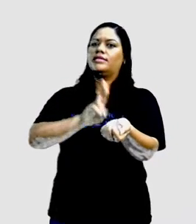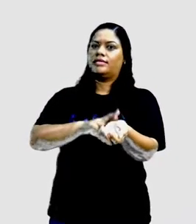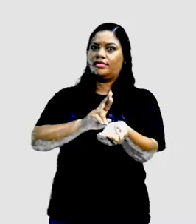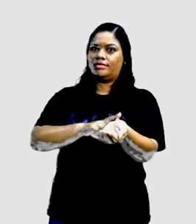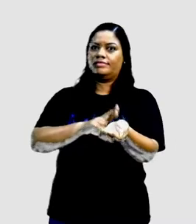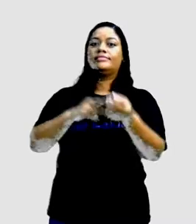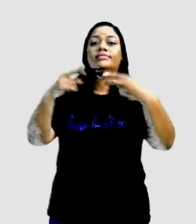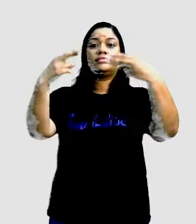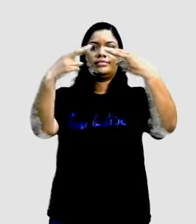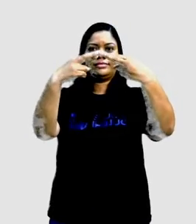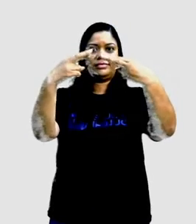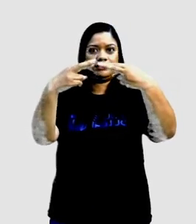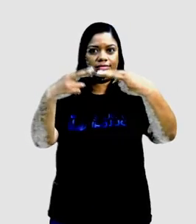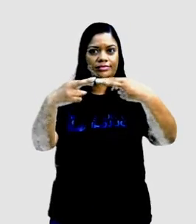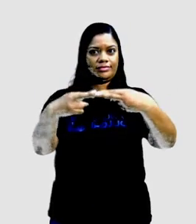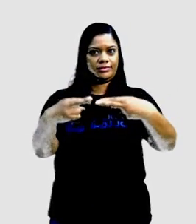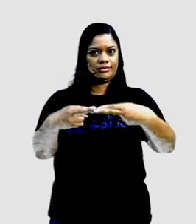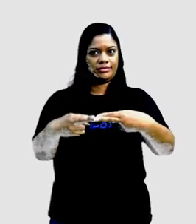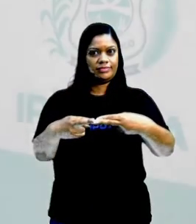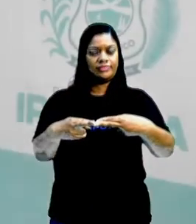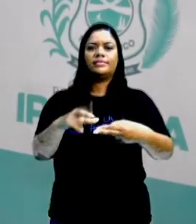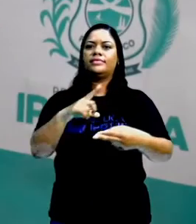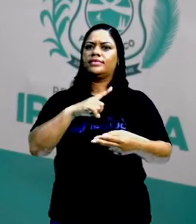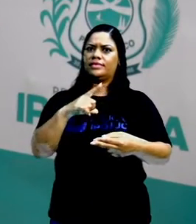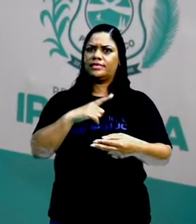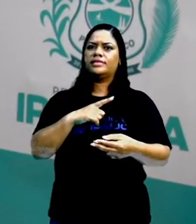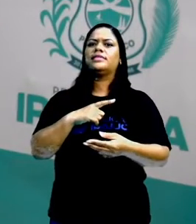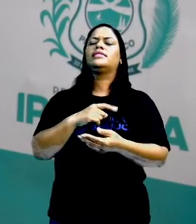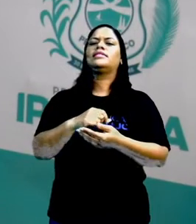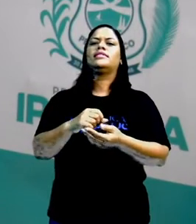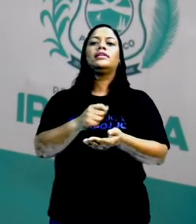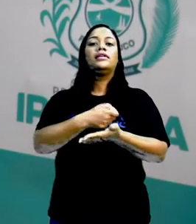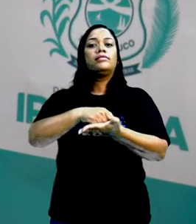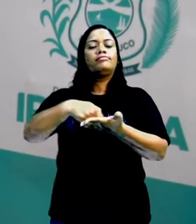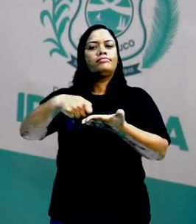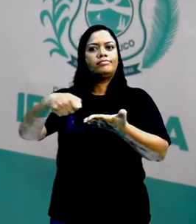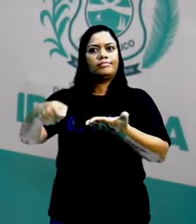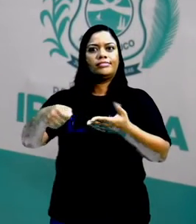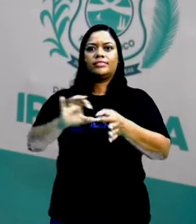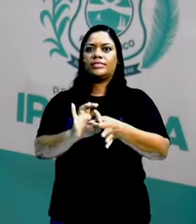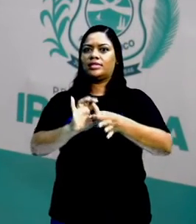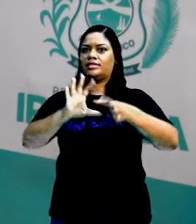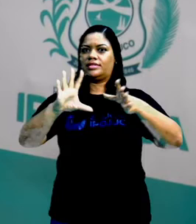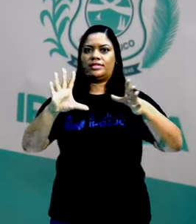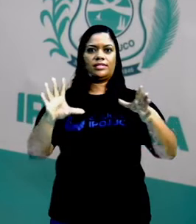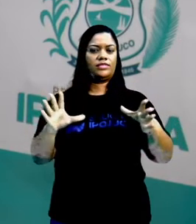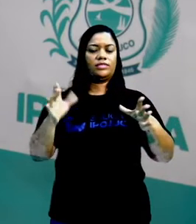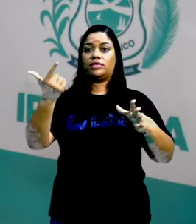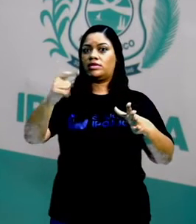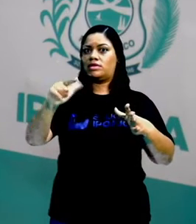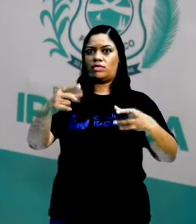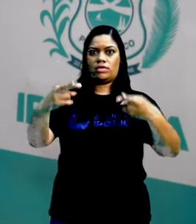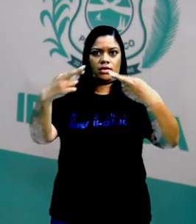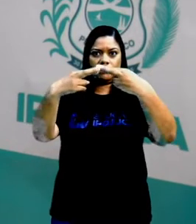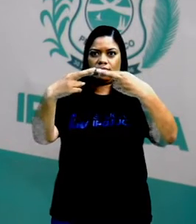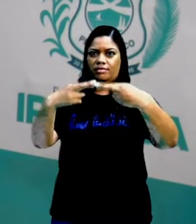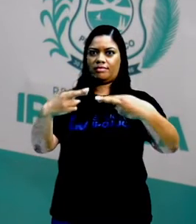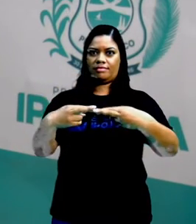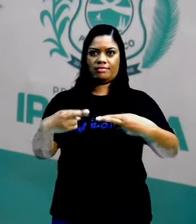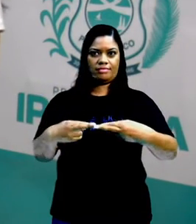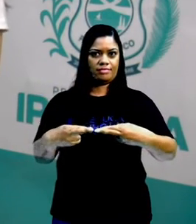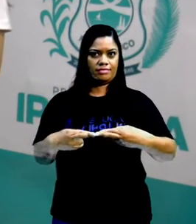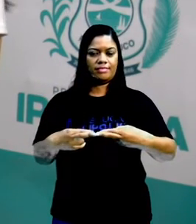não obrigatoriamente, porque nós temos os poemas escritos em versos livres, que estes não têm rimas,